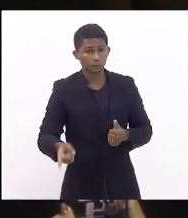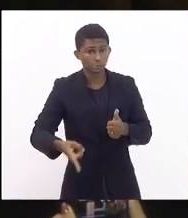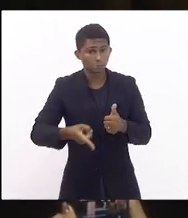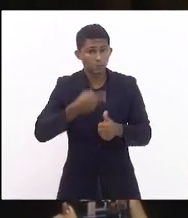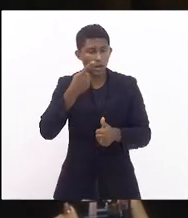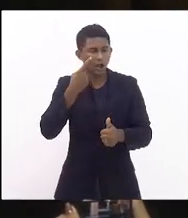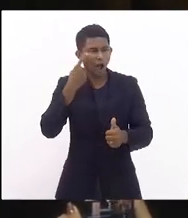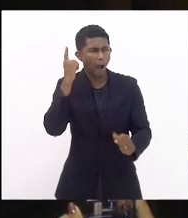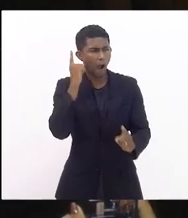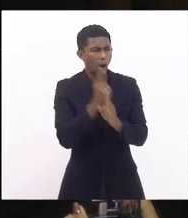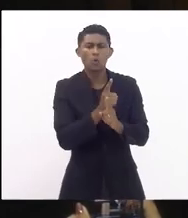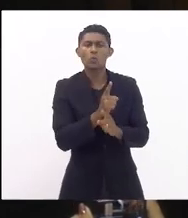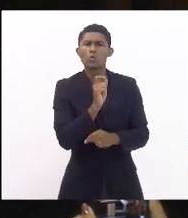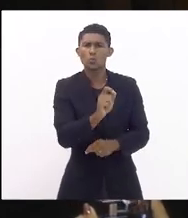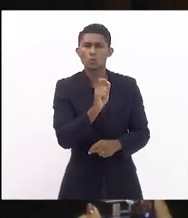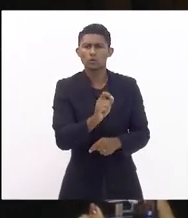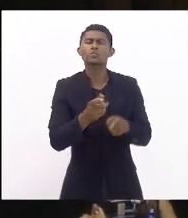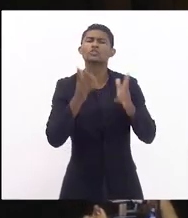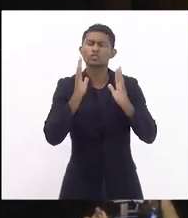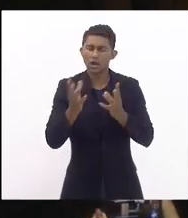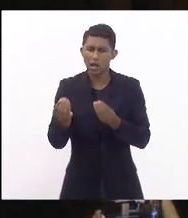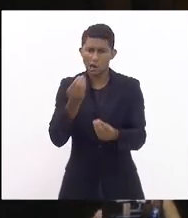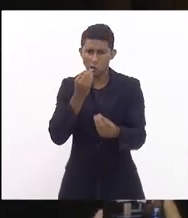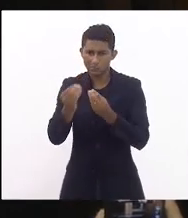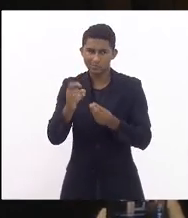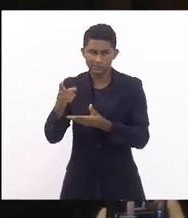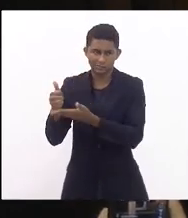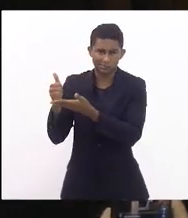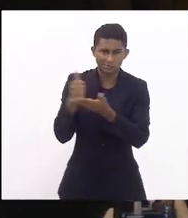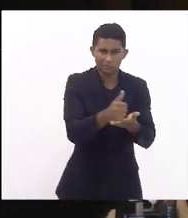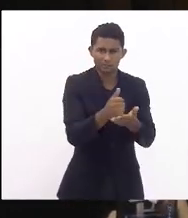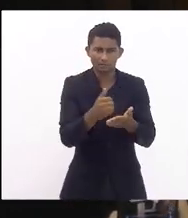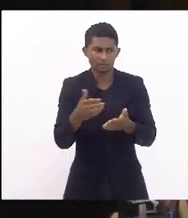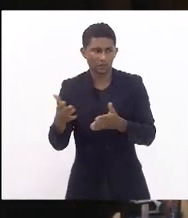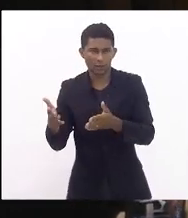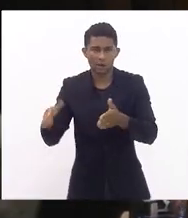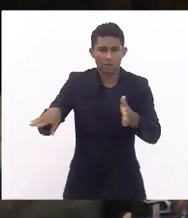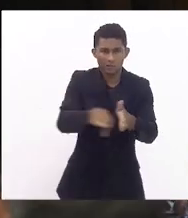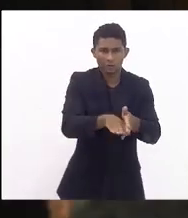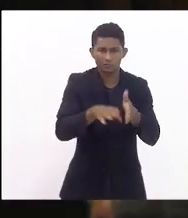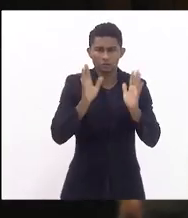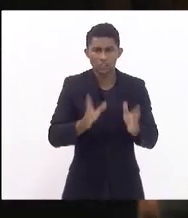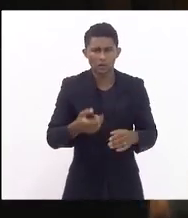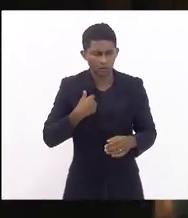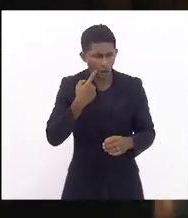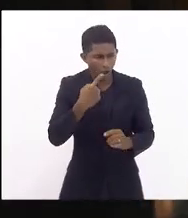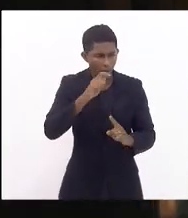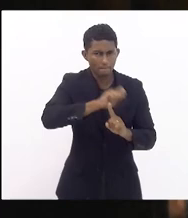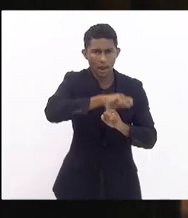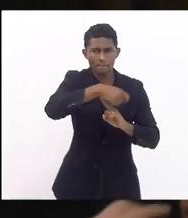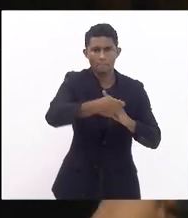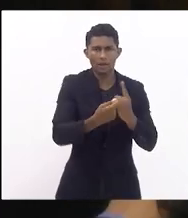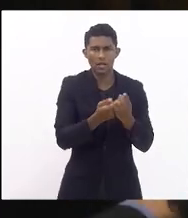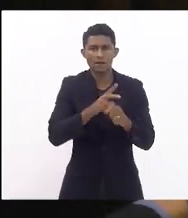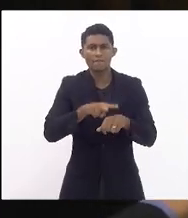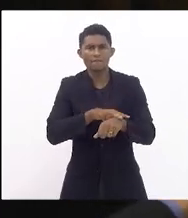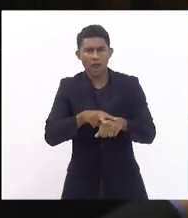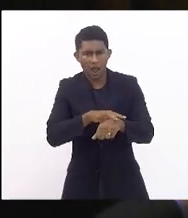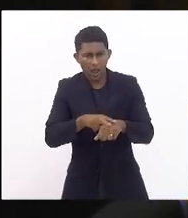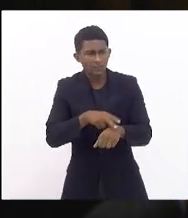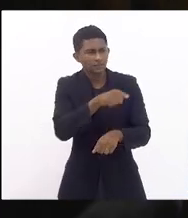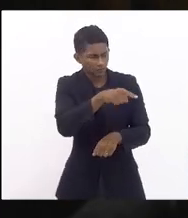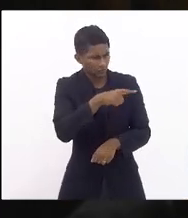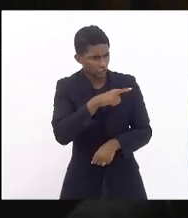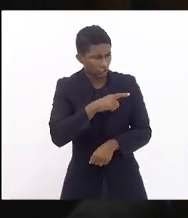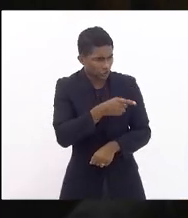as merendas já até chegaram, né? Eu pude ver que a banana verde ainda se fazia presente, tinha bananas verdes ainda